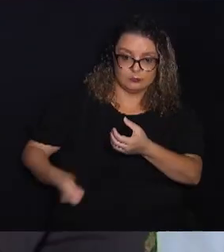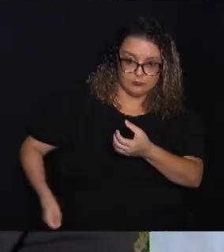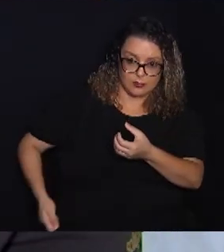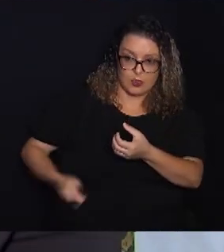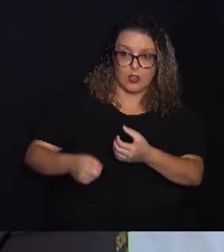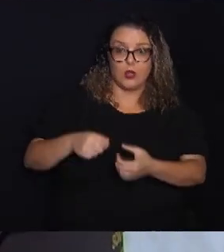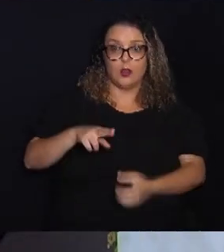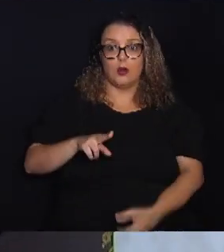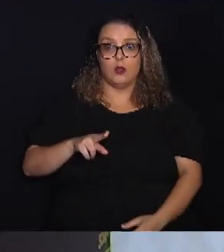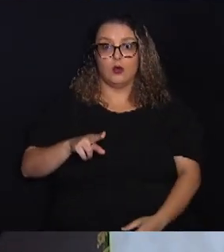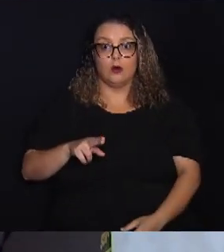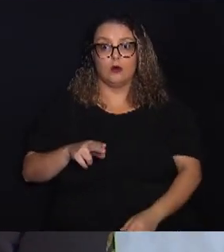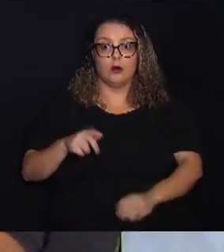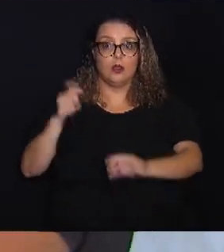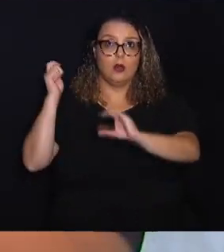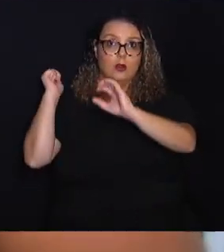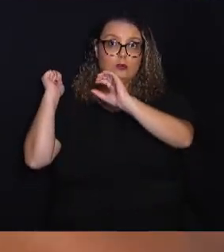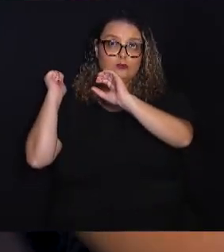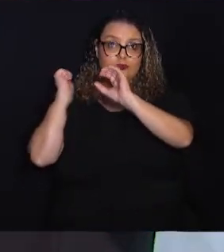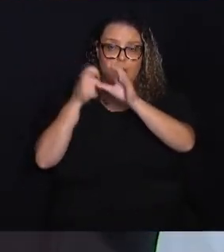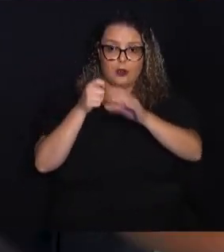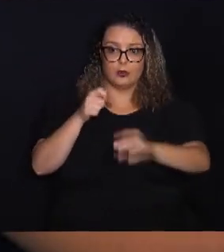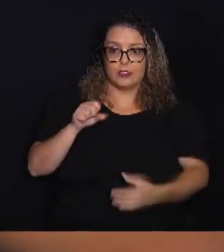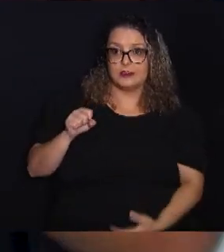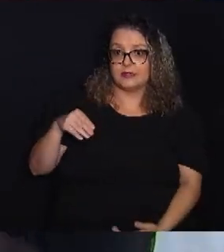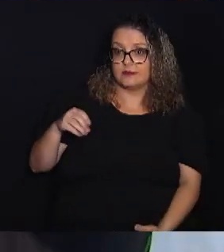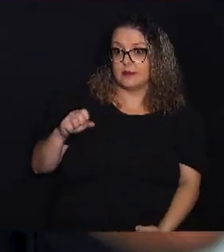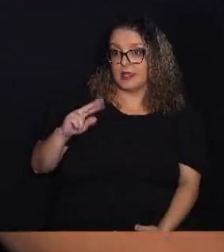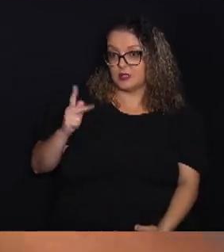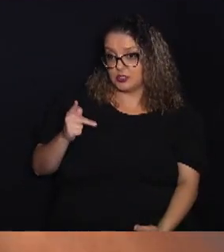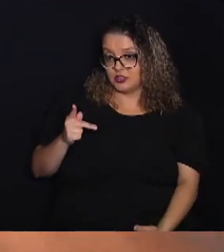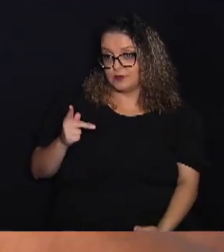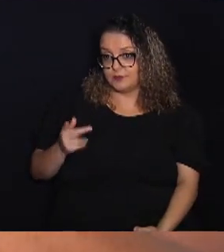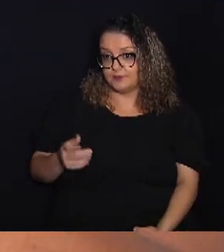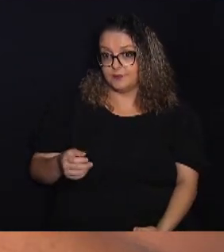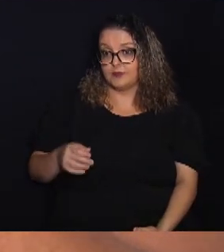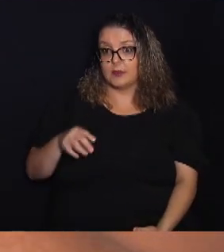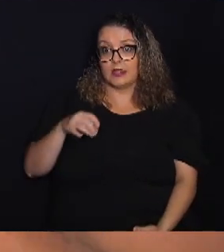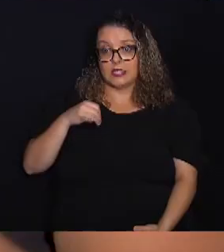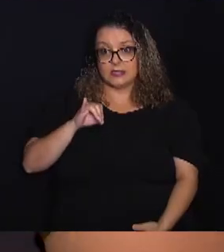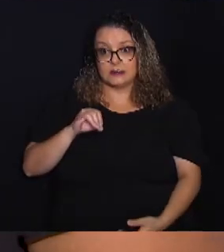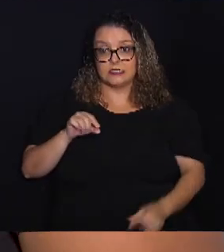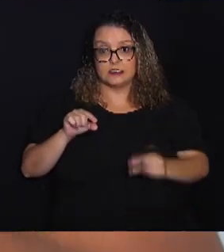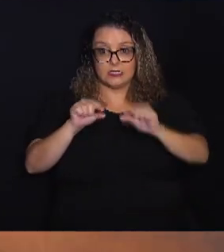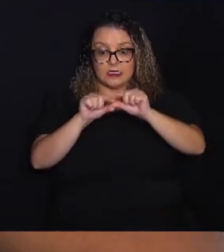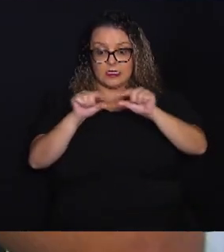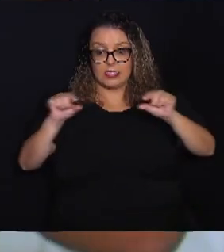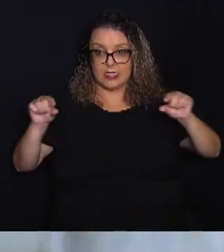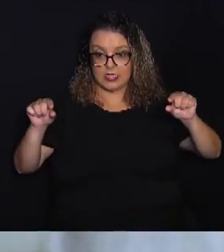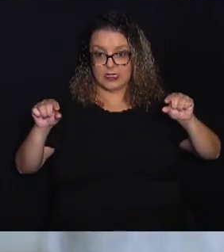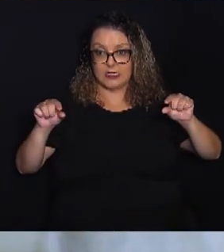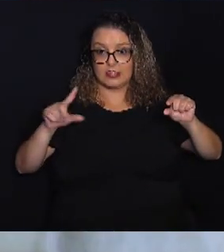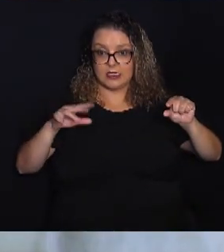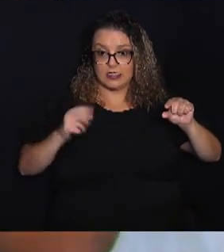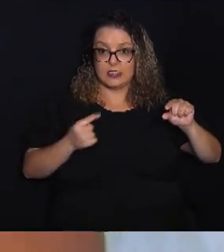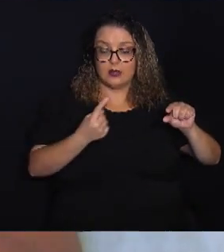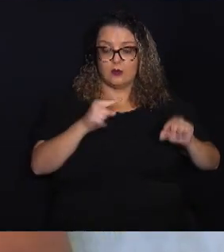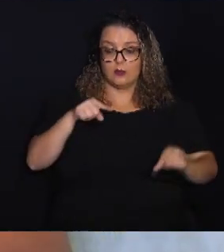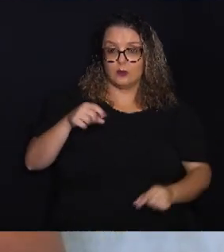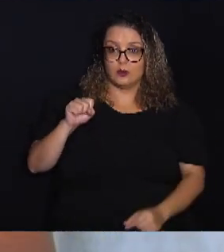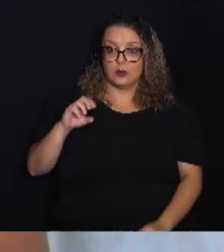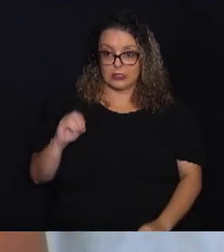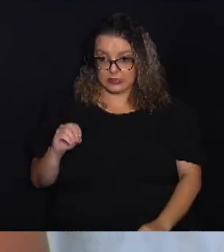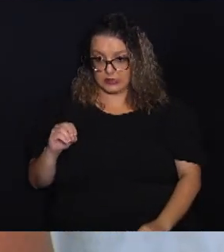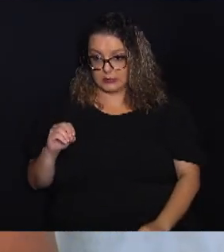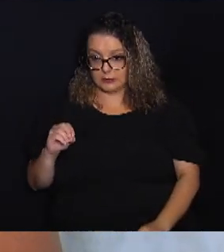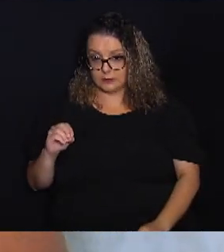de baixo para cima ou smash igual tênis. Você pode smashar a bola também. Desde que ela bata na linha de serviço, que ela